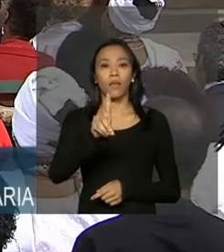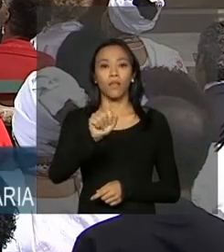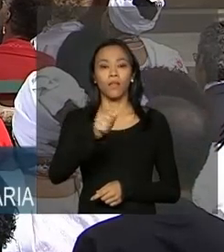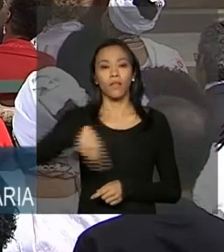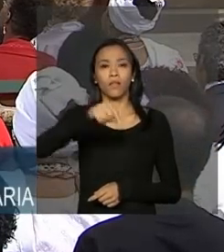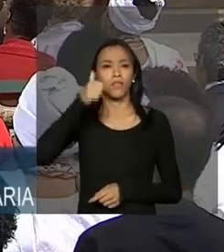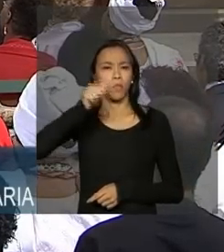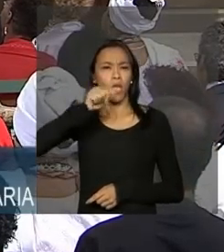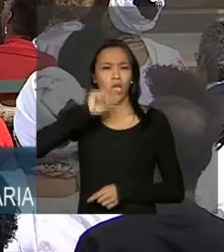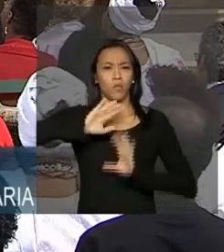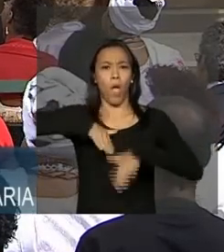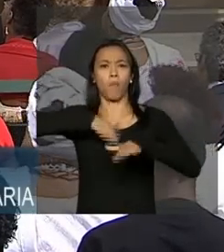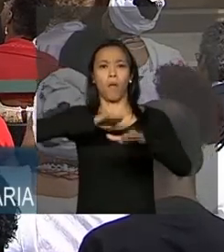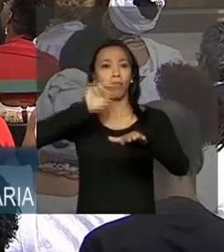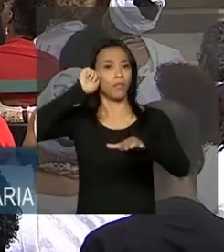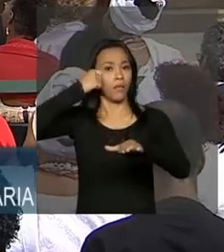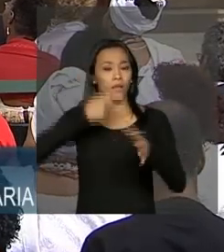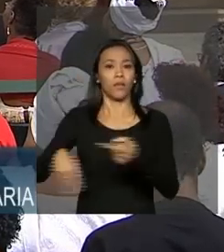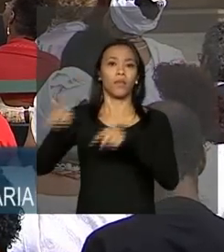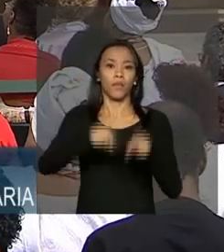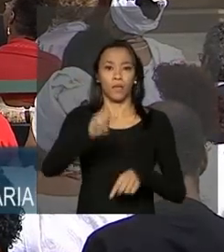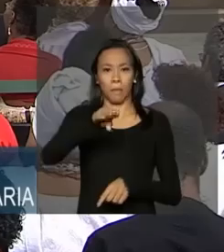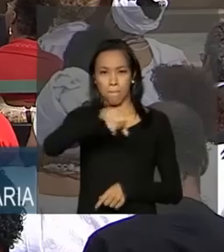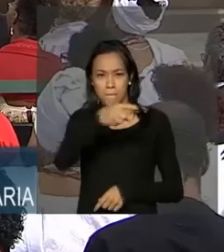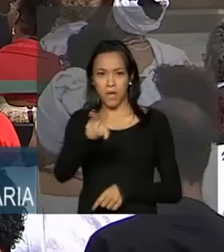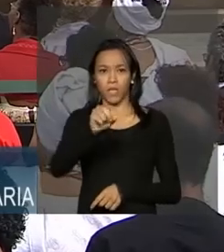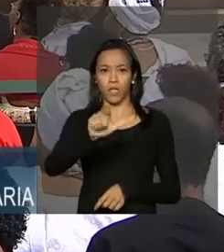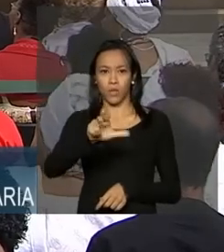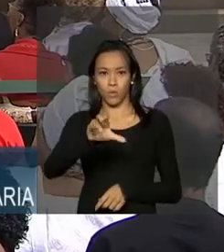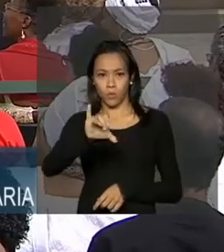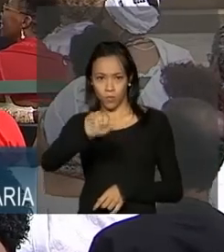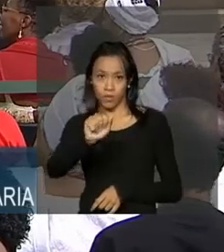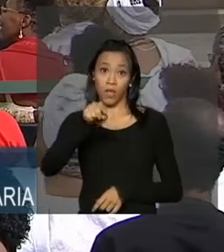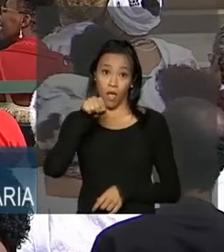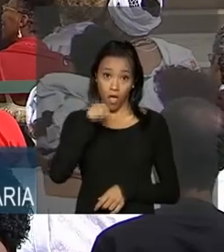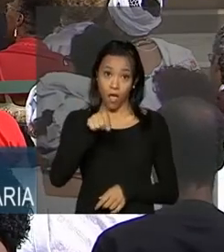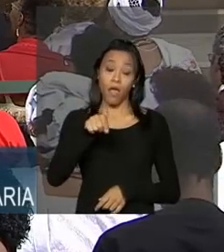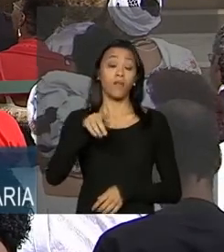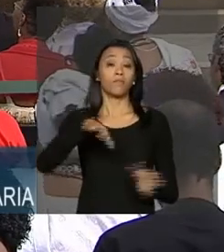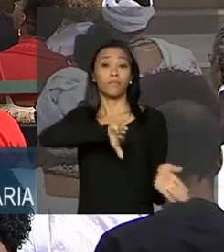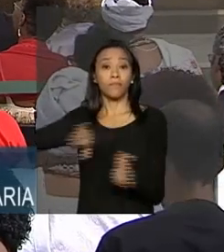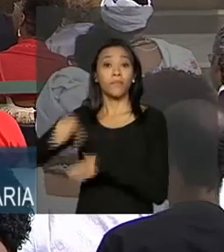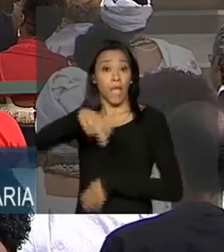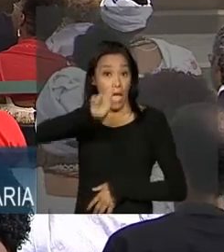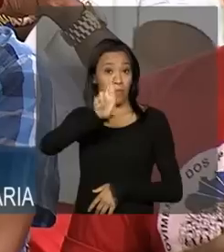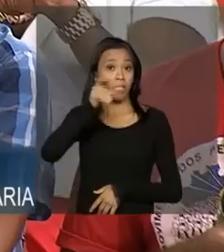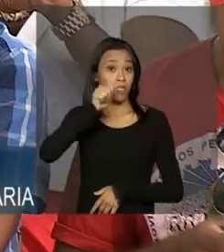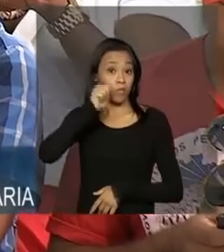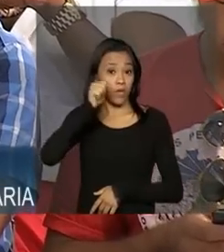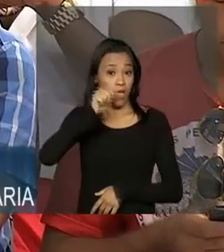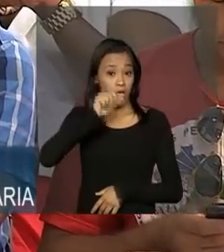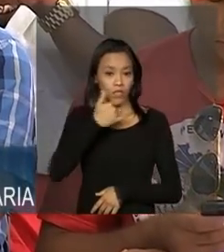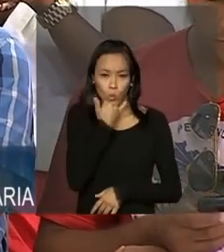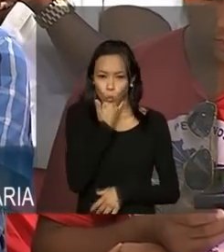de Mulheres Negras, a mãe Lúcia de Omidejá, representando as mulheres de terreiro. Desculpa,